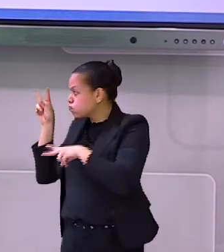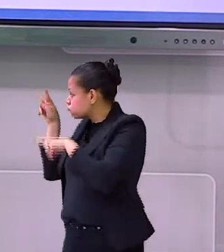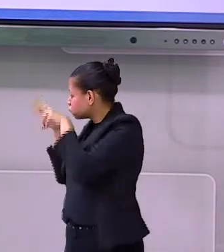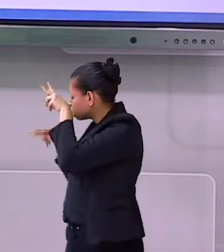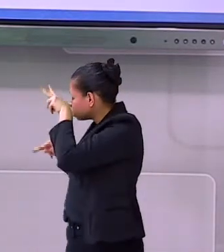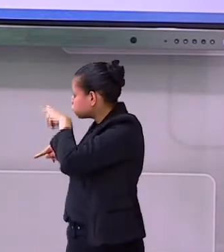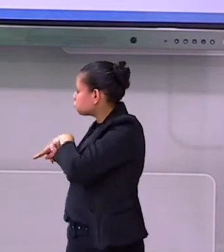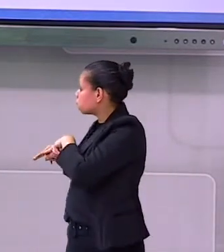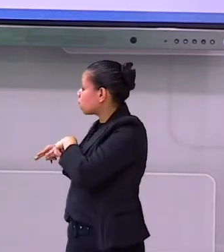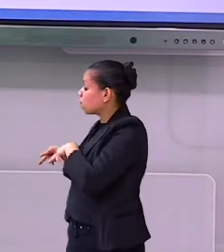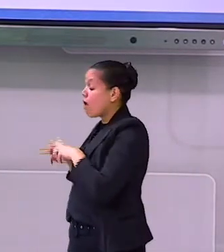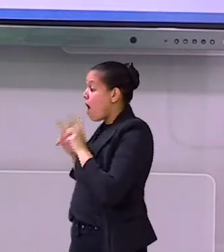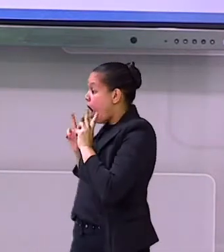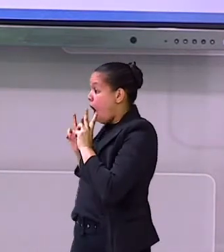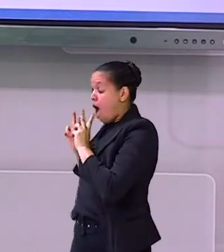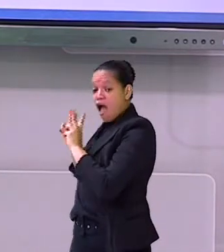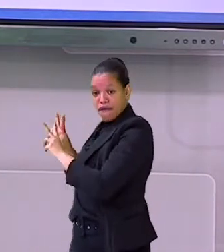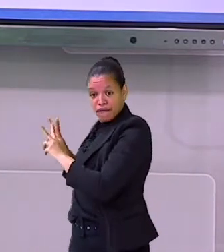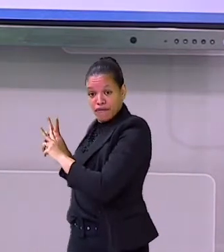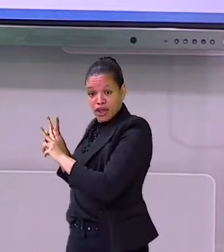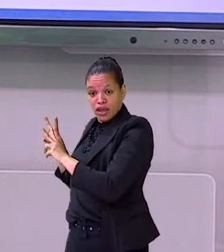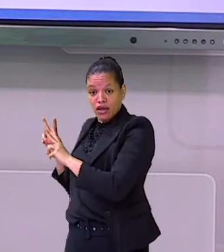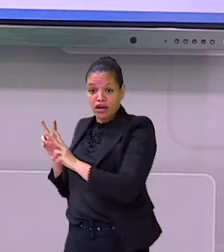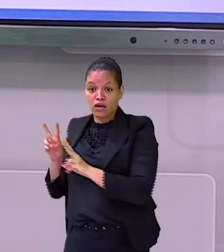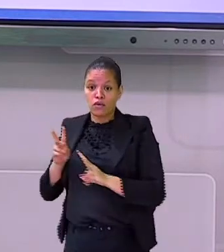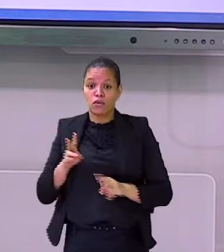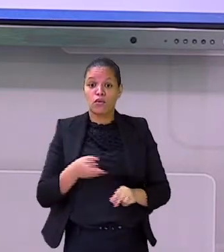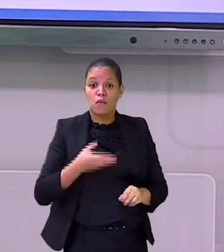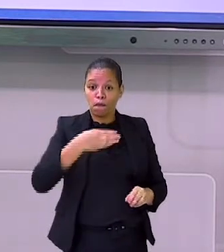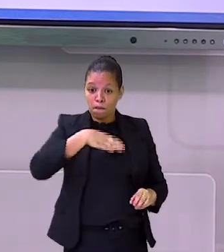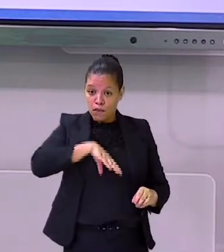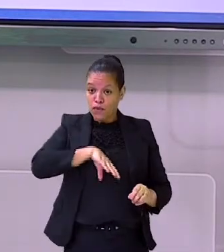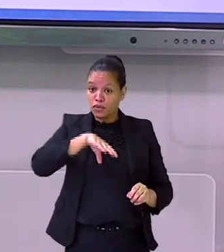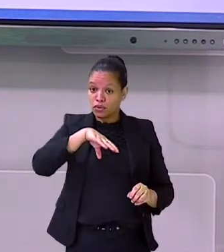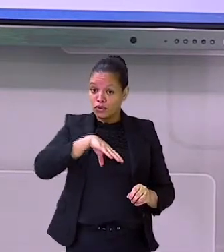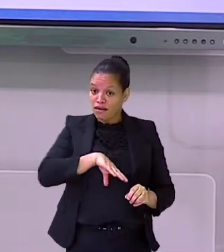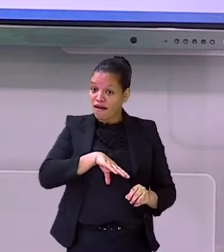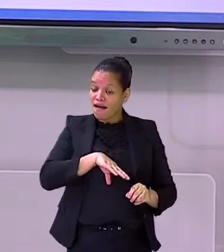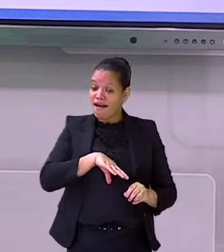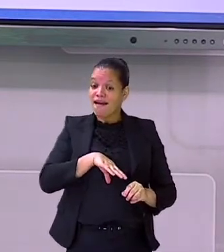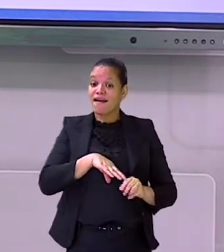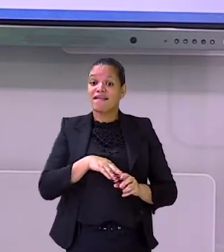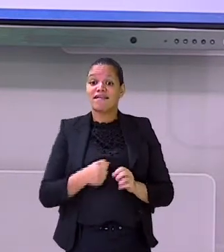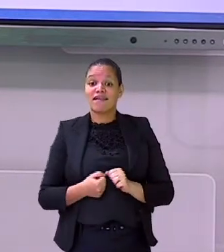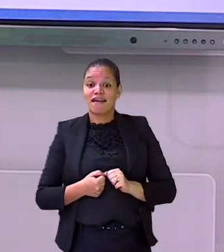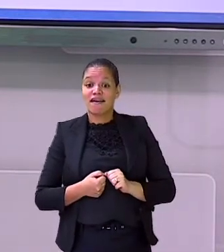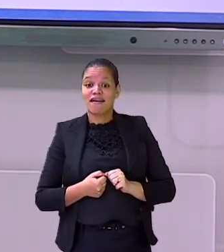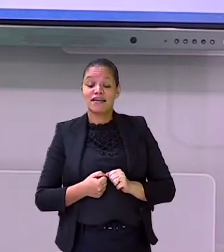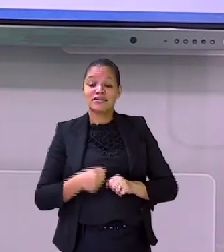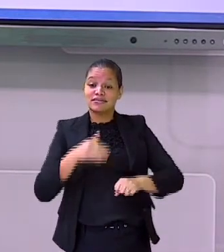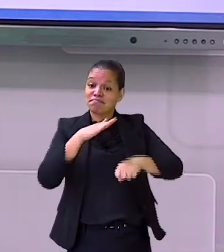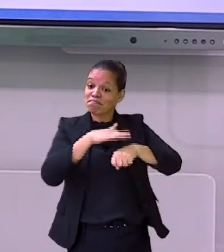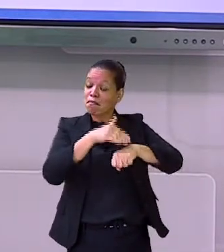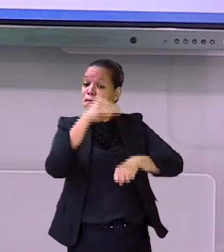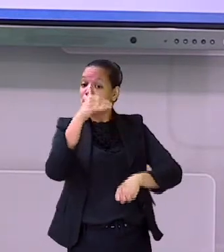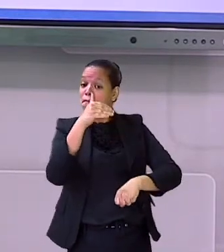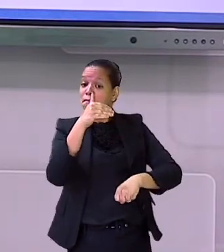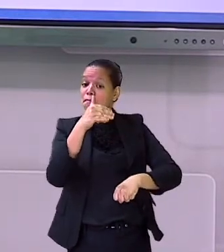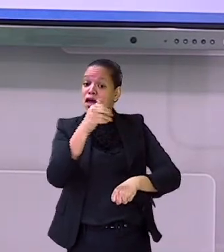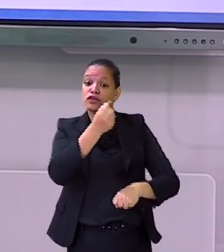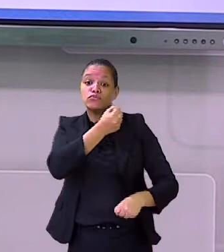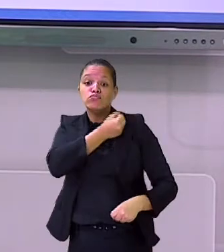língua portuguesa. Então, você ia olhar língua portuguesa, teve a porção maior de votos. Só de